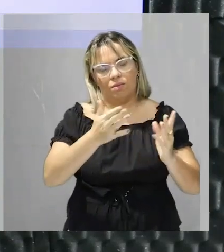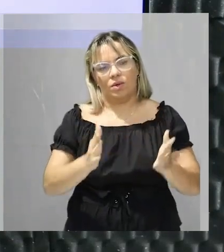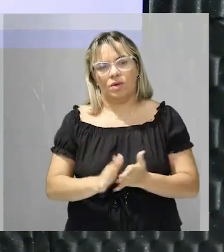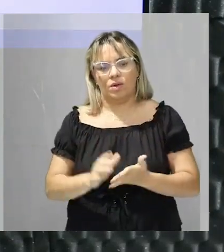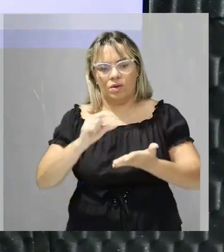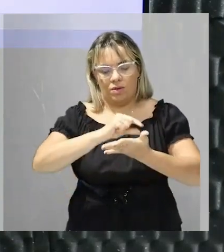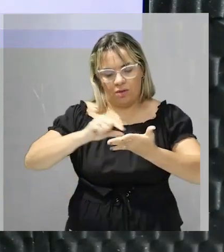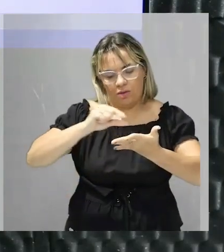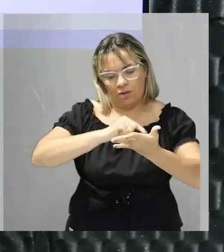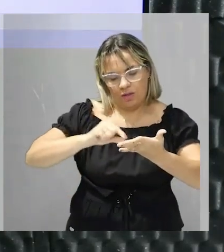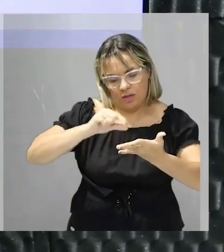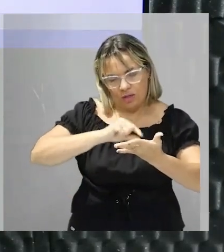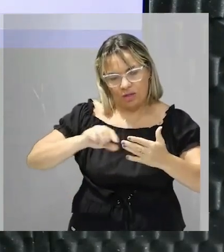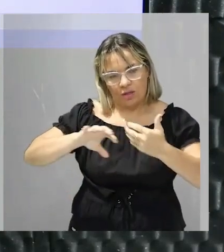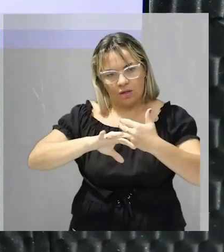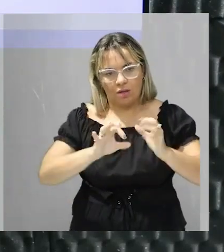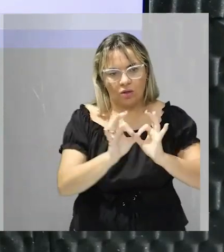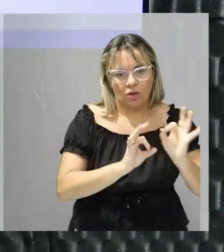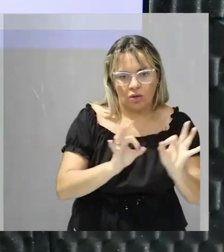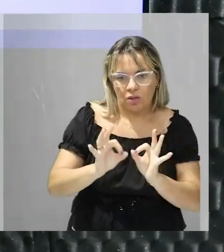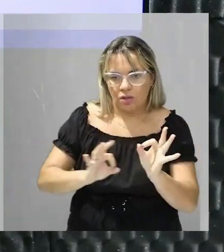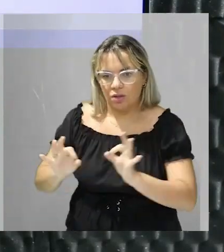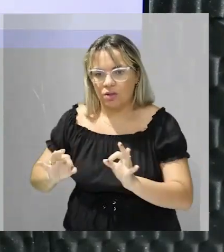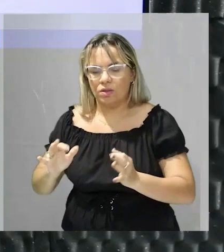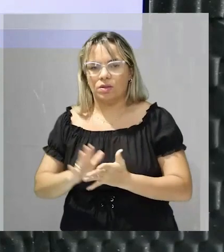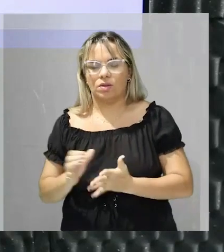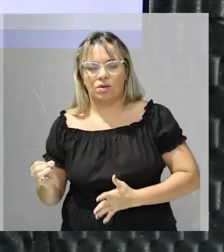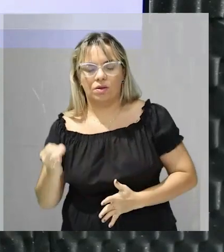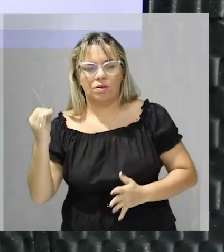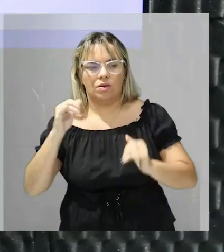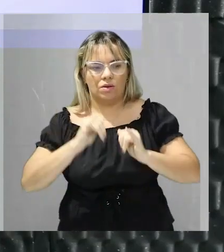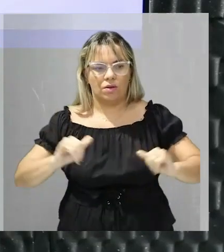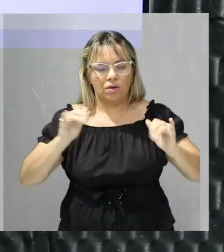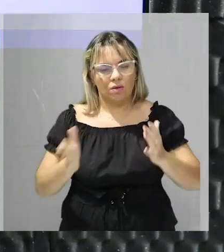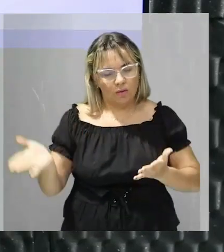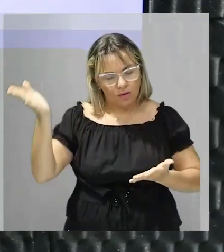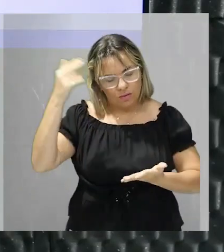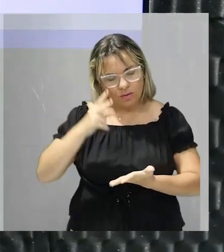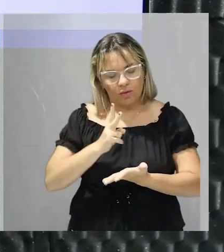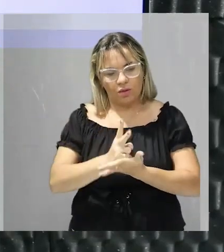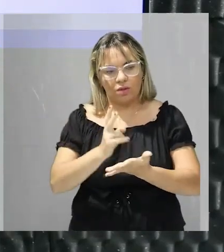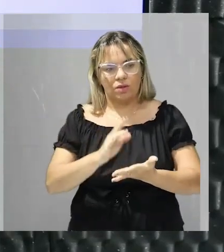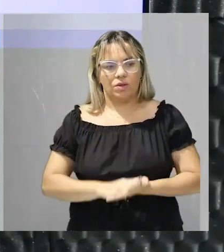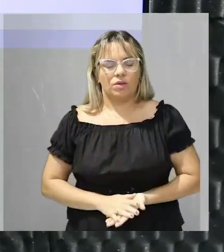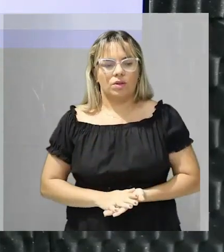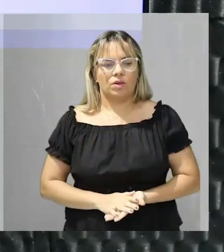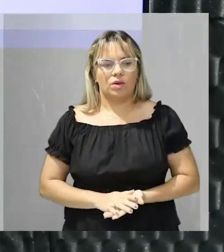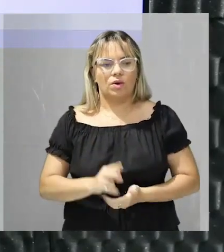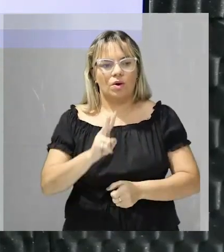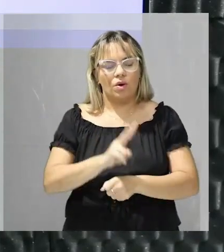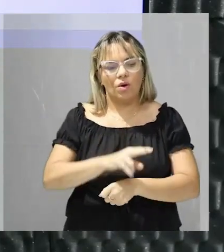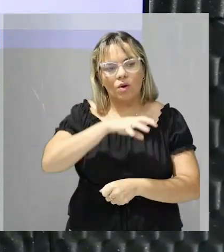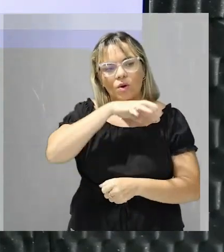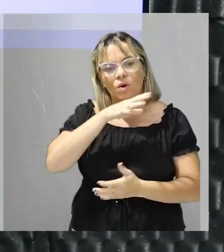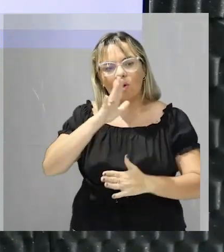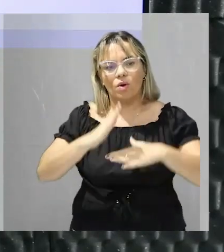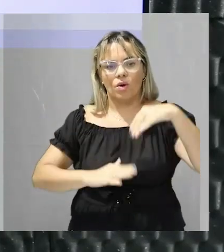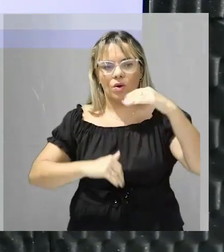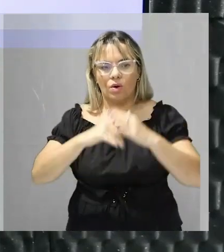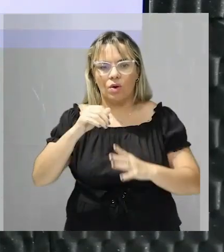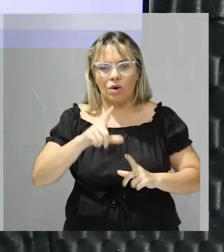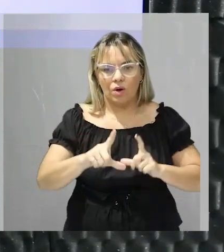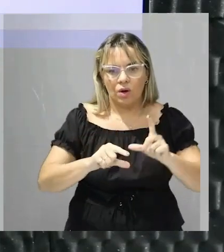separadinho dando destaque vamos continuar a leitura ainda não terminou tá os zootecnista selecionou